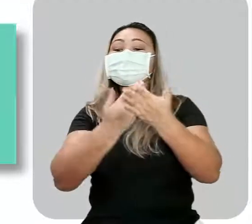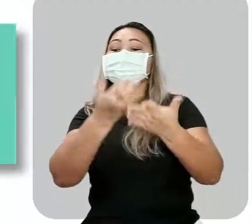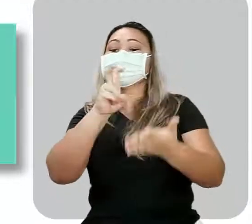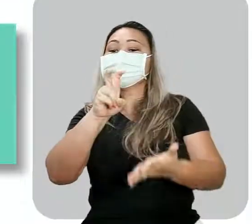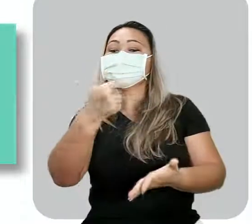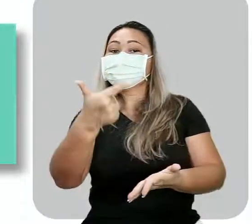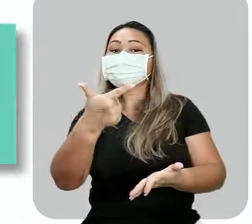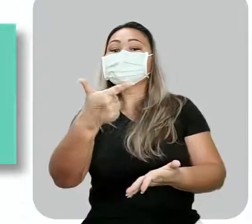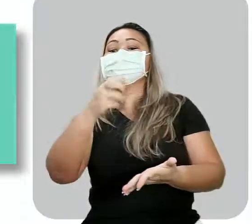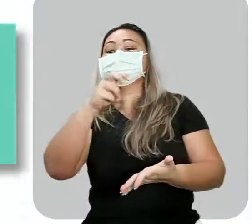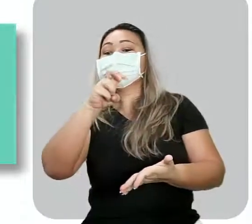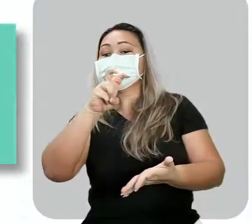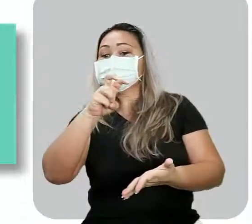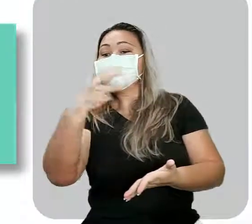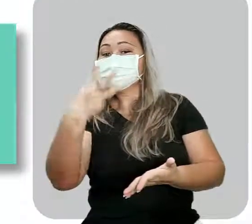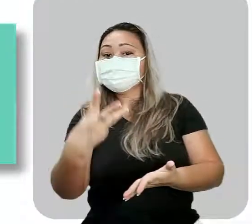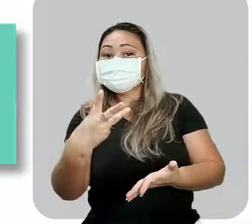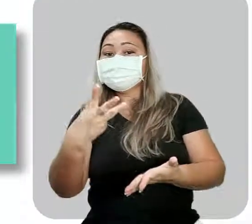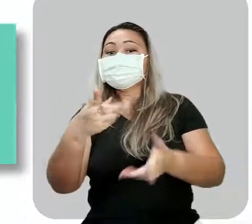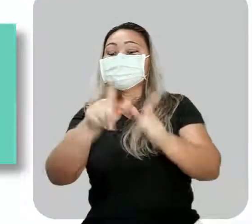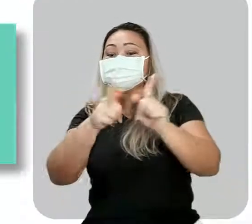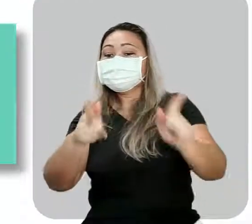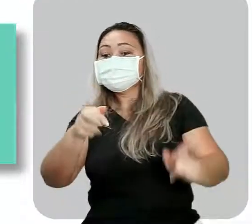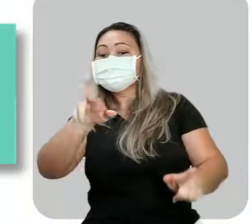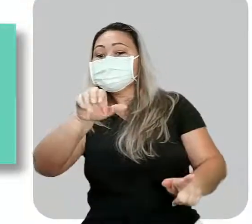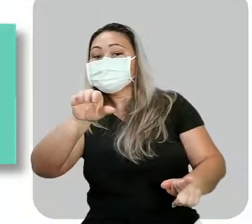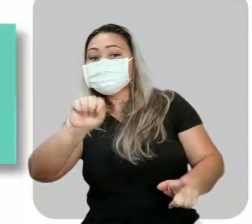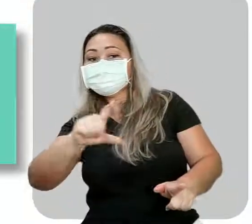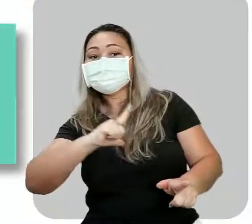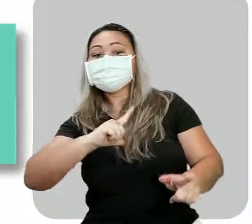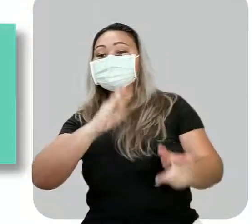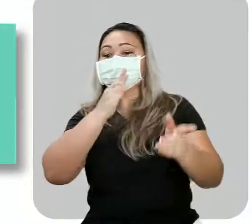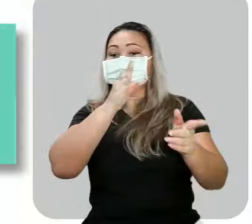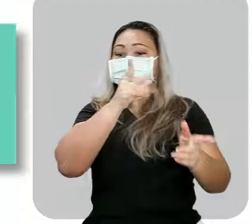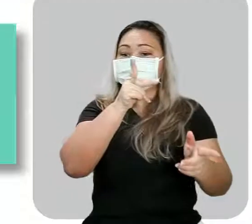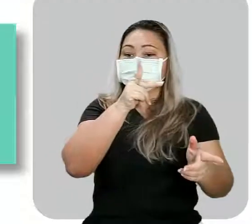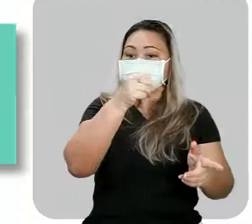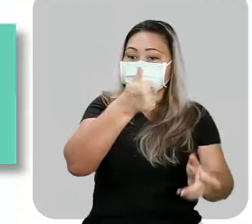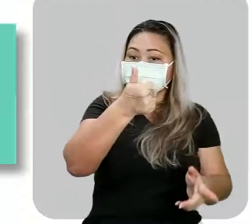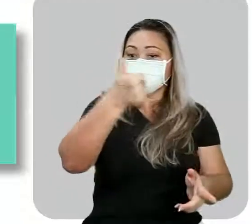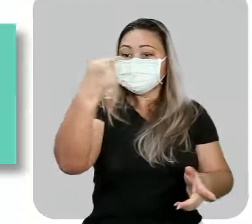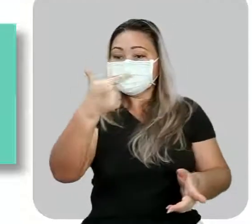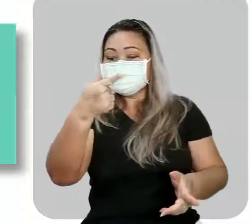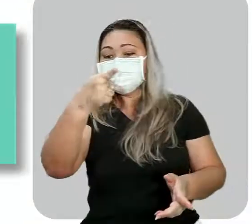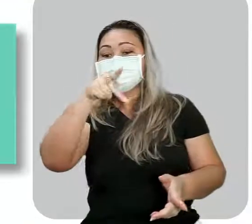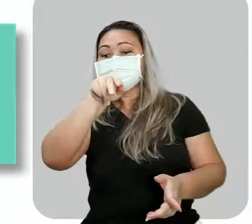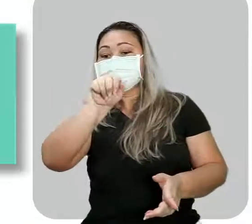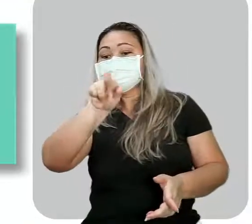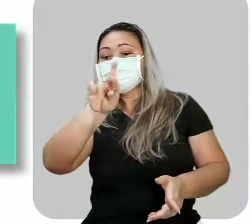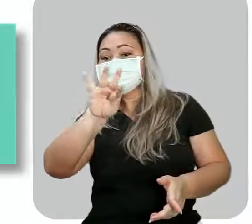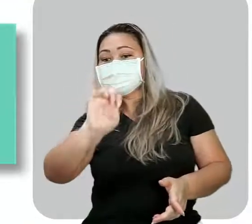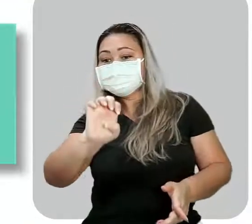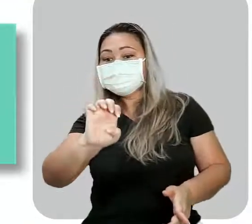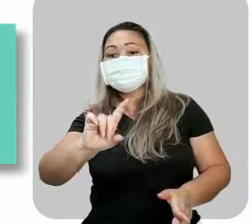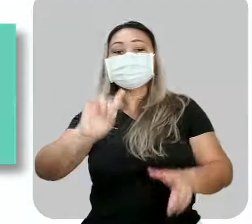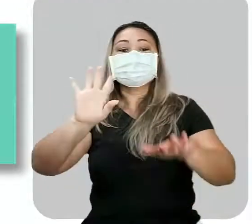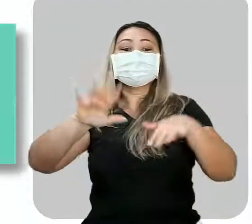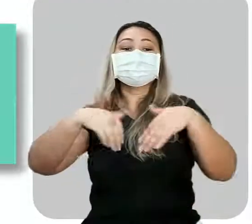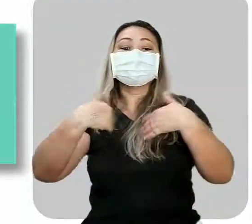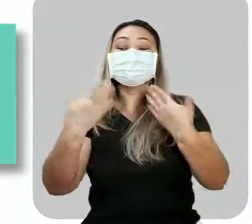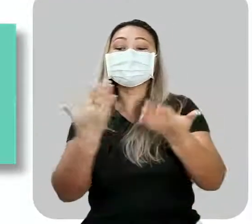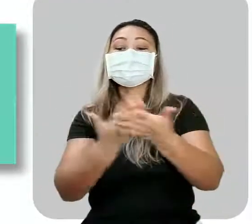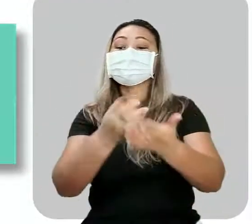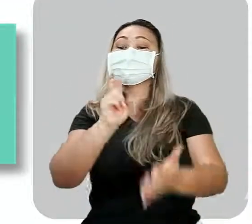Aula 52 e 53, gramática, crase, partes 1 e 2.